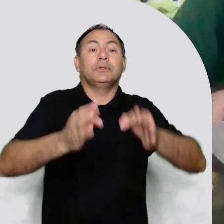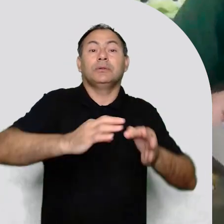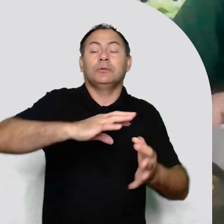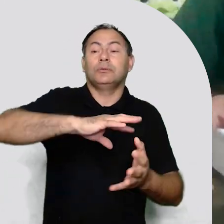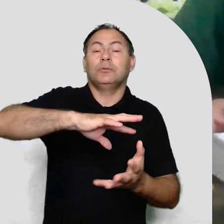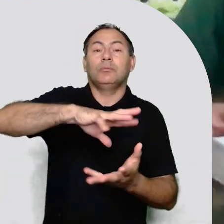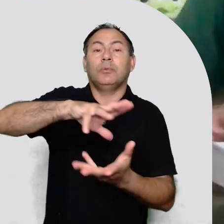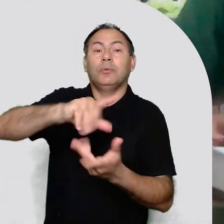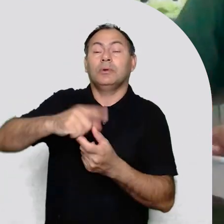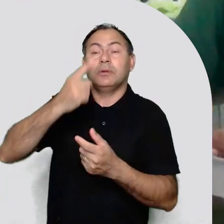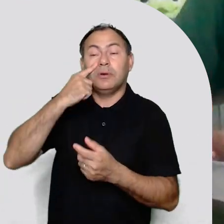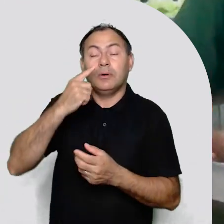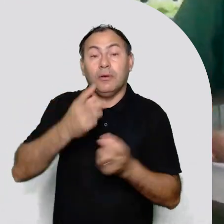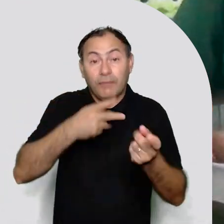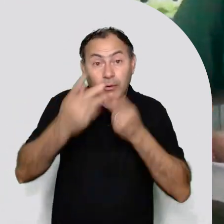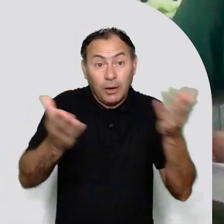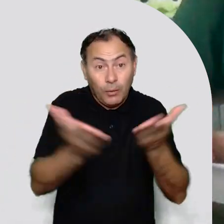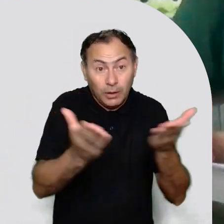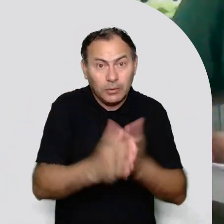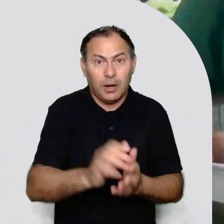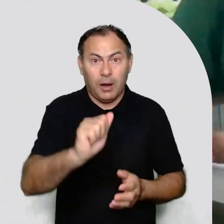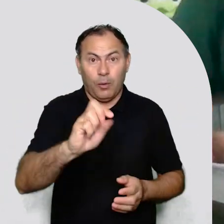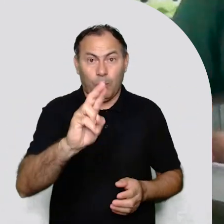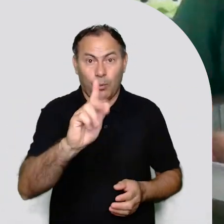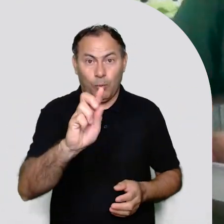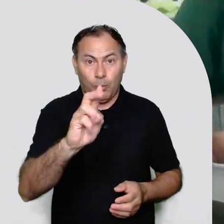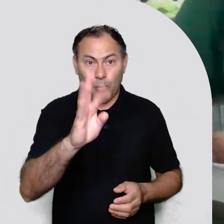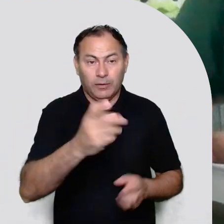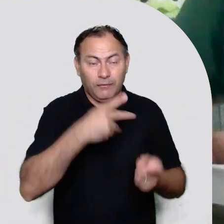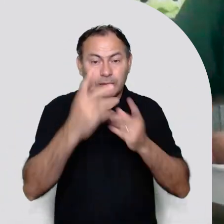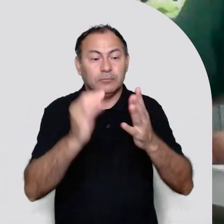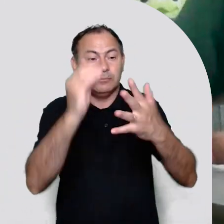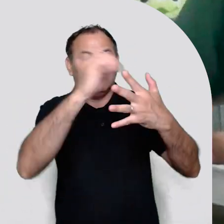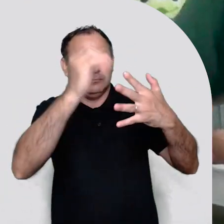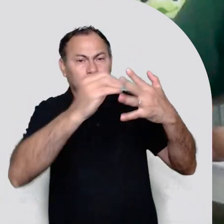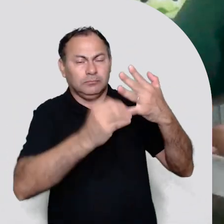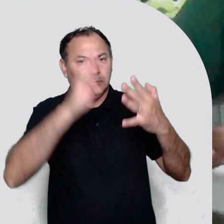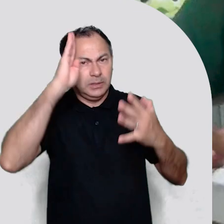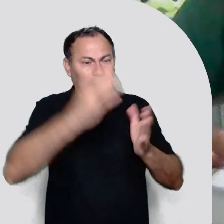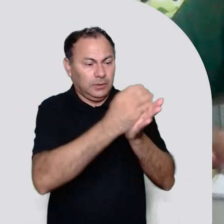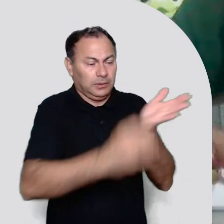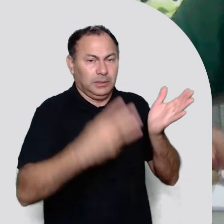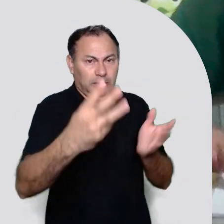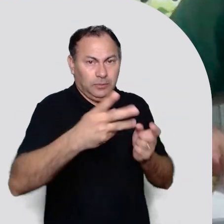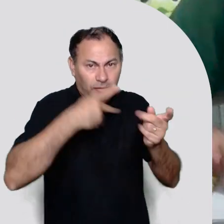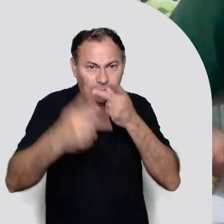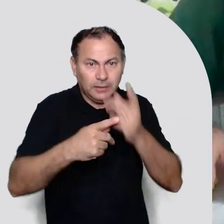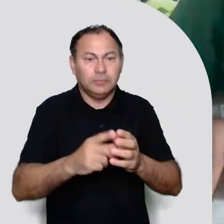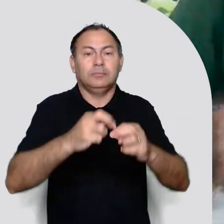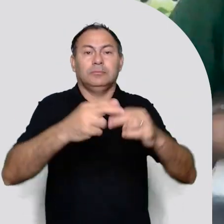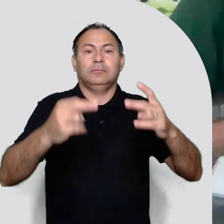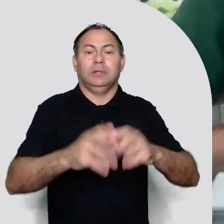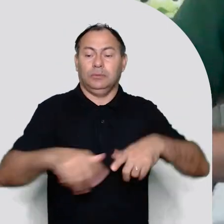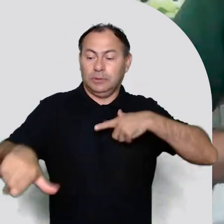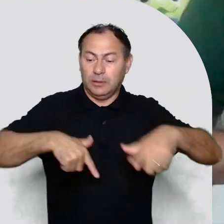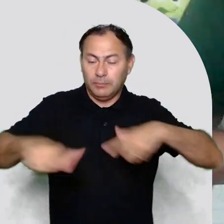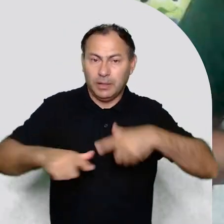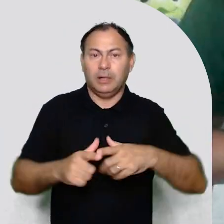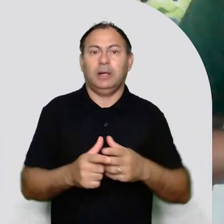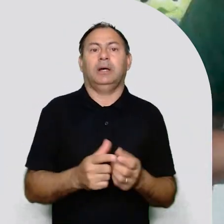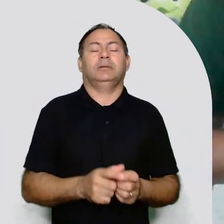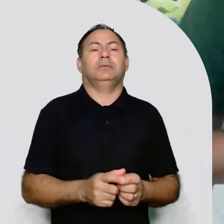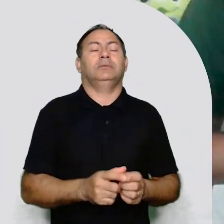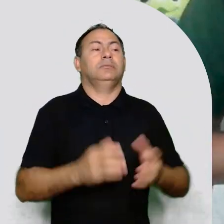uso dos bens, que o Augusto falou agora. Eu vou dar uma enfatizada em alguns tópicos principais do capítulo 3. Como eu falei, tem as questões do trabalho,